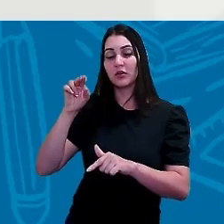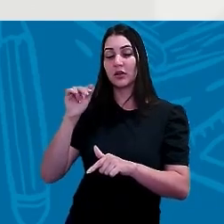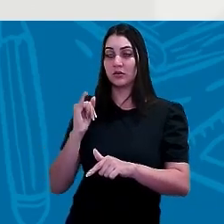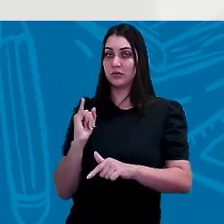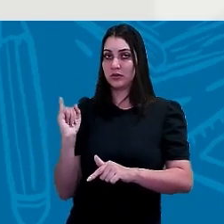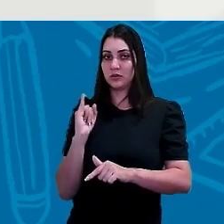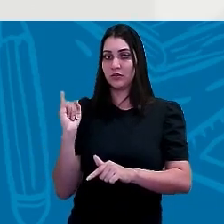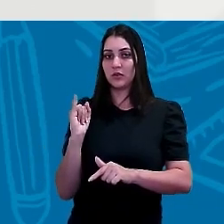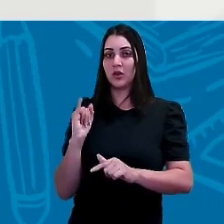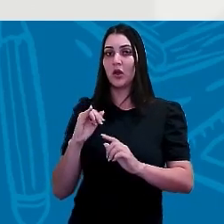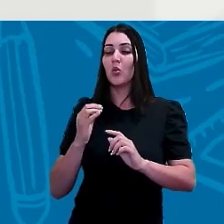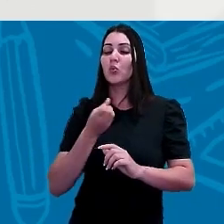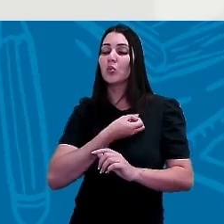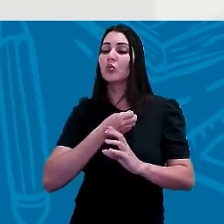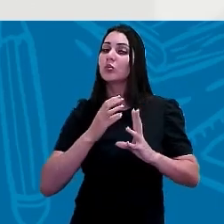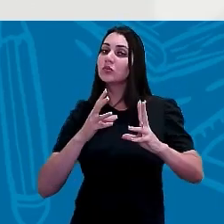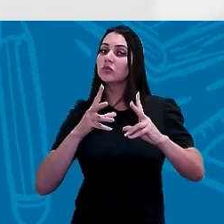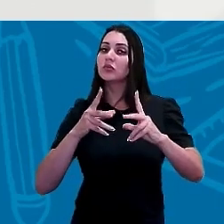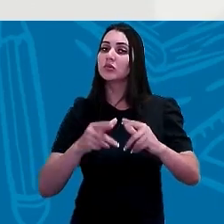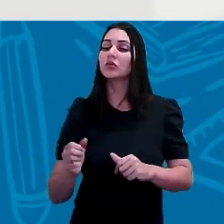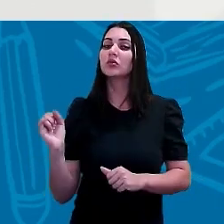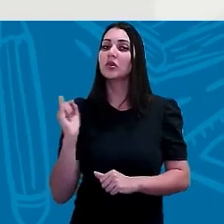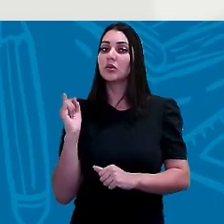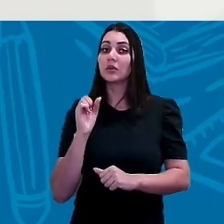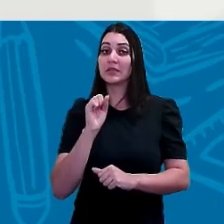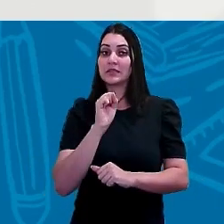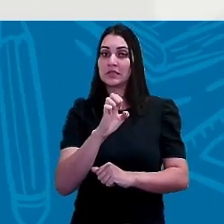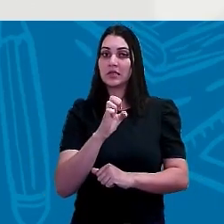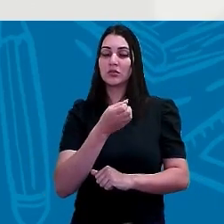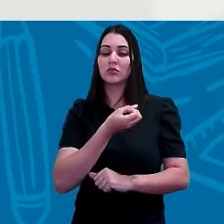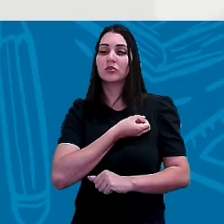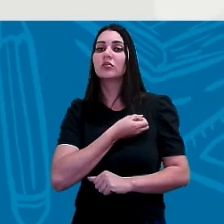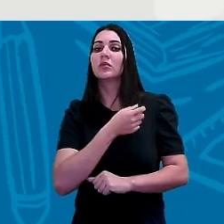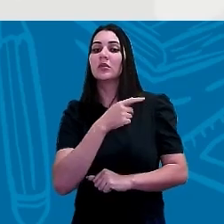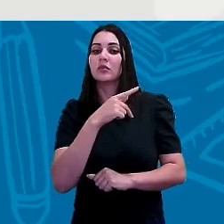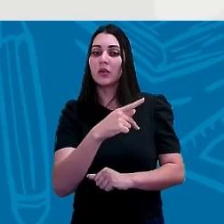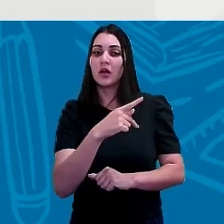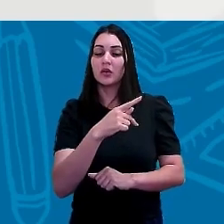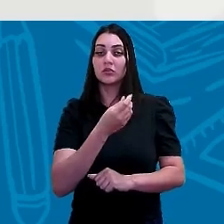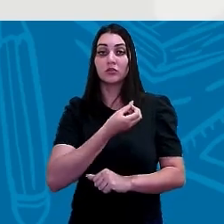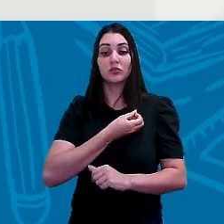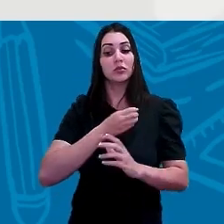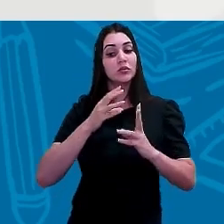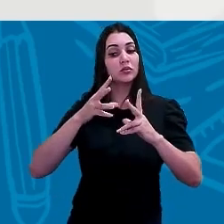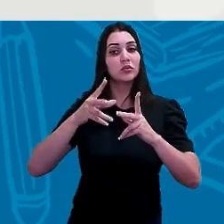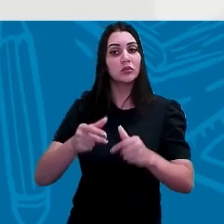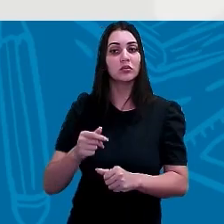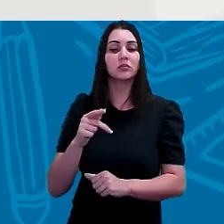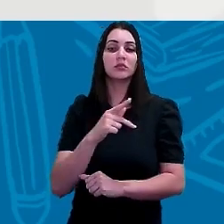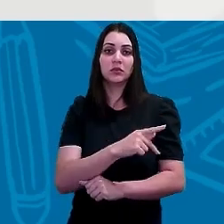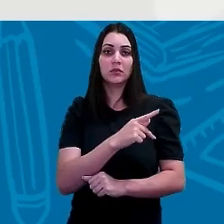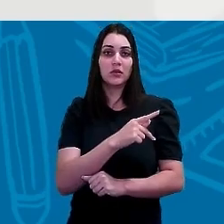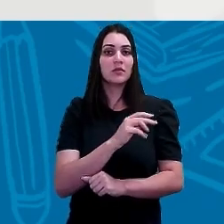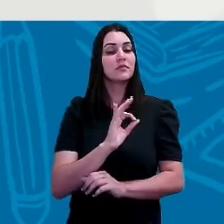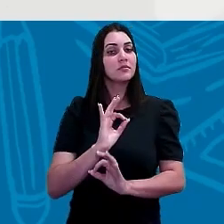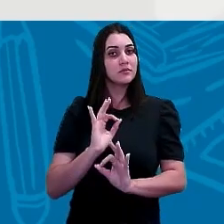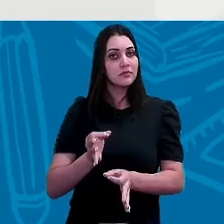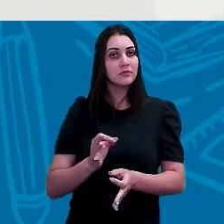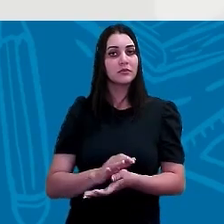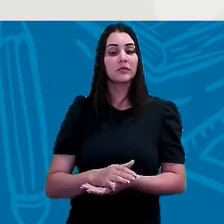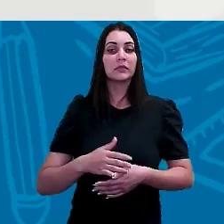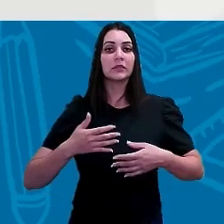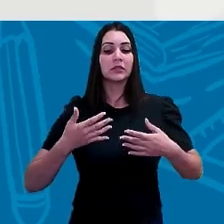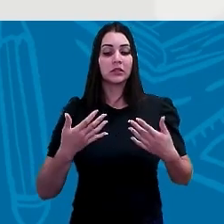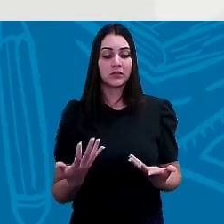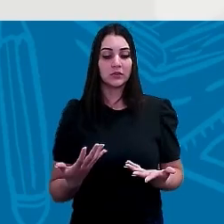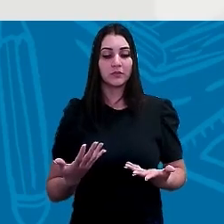ímpar, o número todinho é ímpar. Se for um número par, o número todinho vai ser par, tá certo? Então,